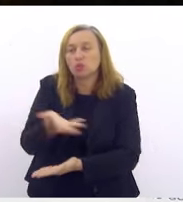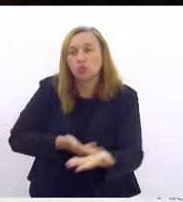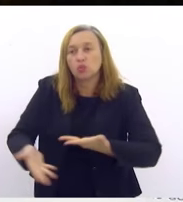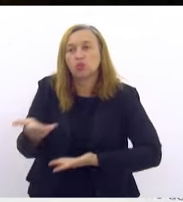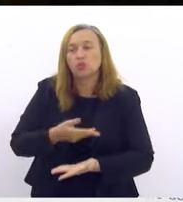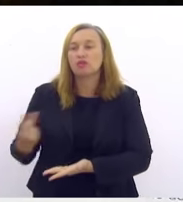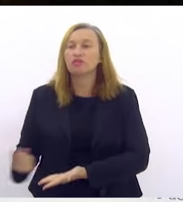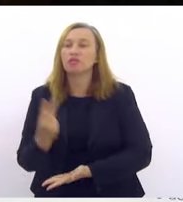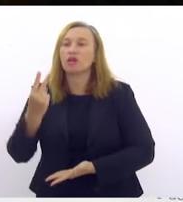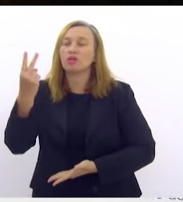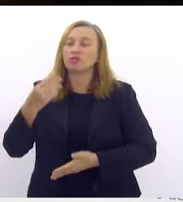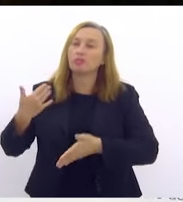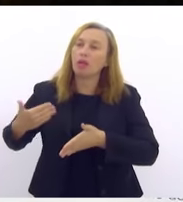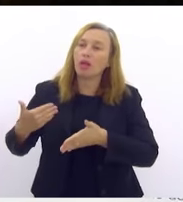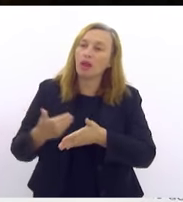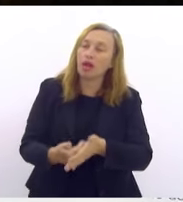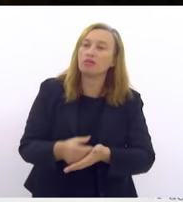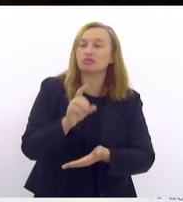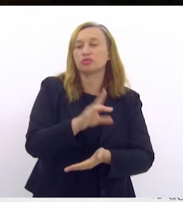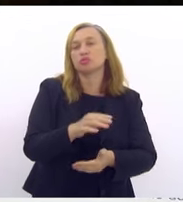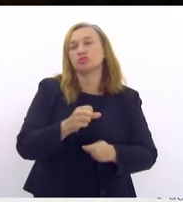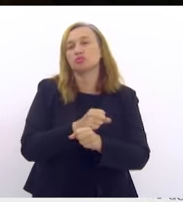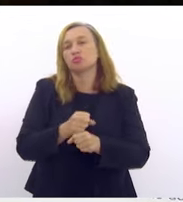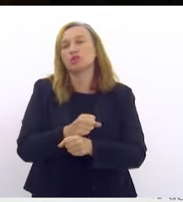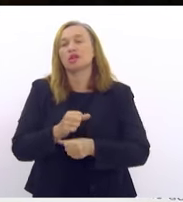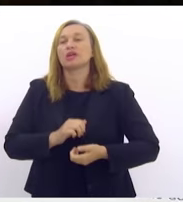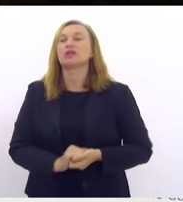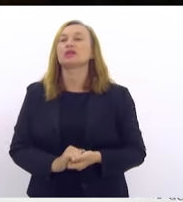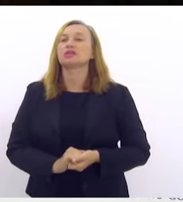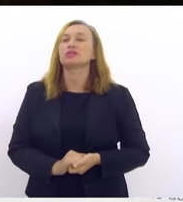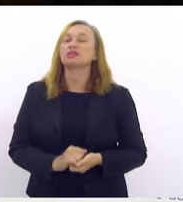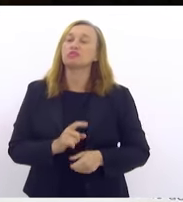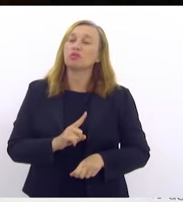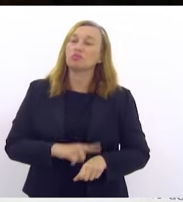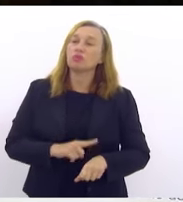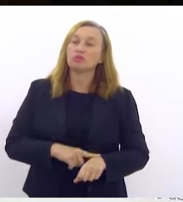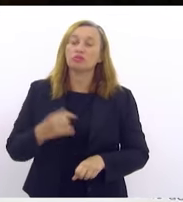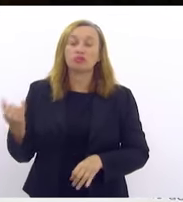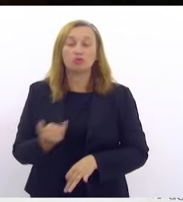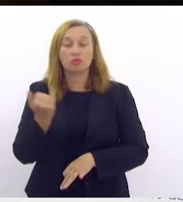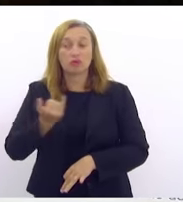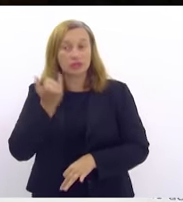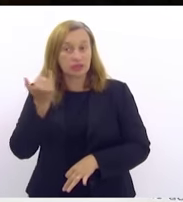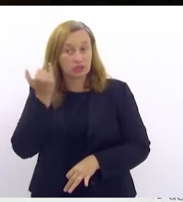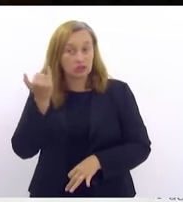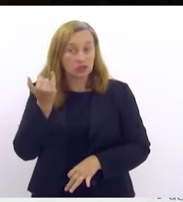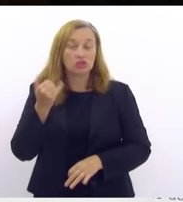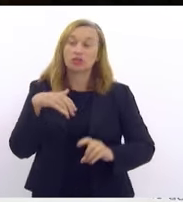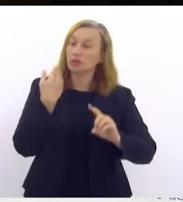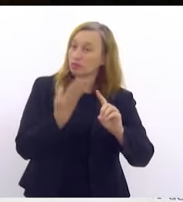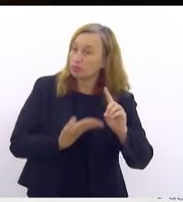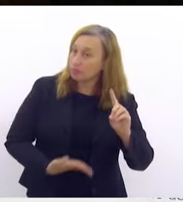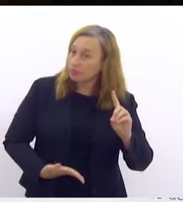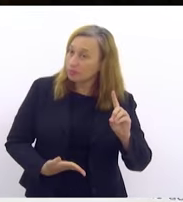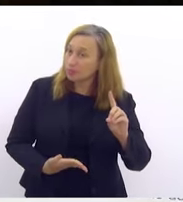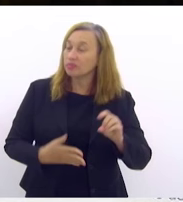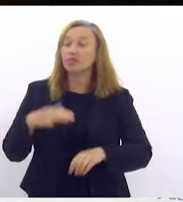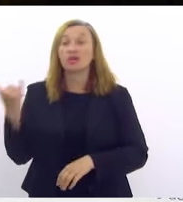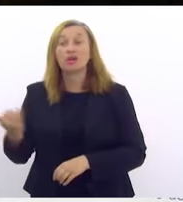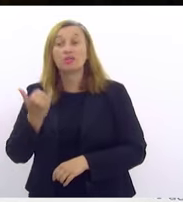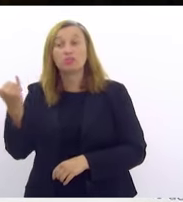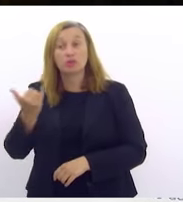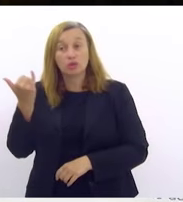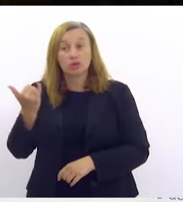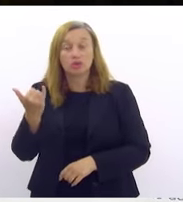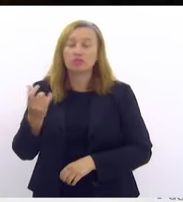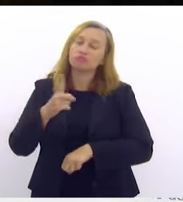perduraram ao longo dos anos esse episódio tornou-se um elemento enriquecedor na homenagem ressaltando a importância